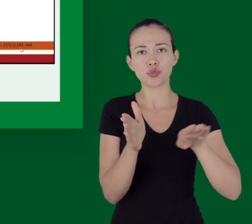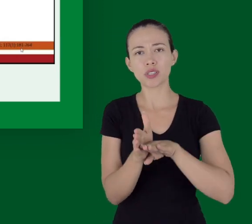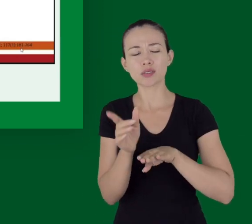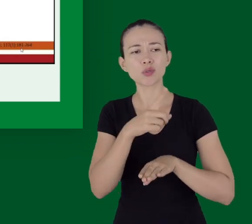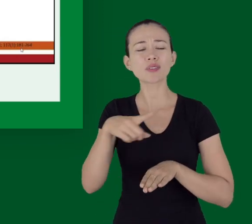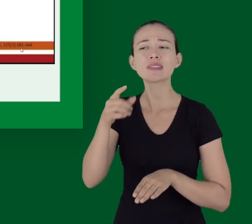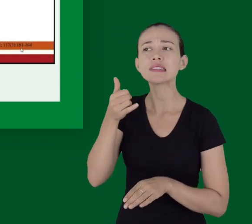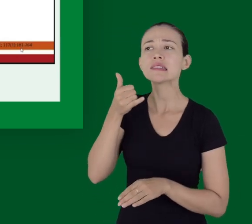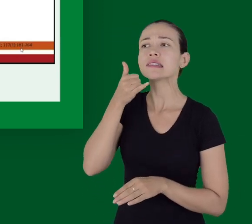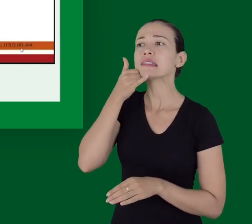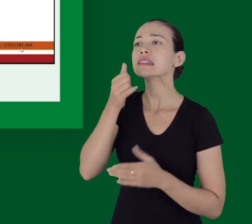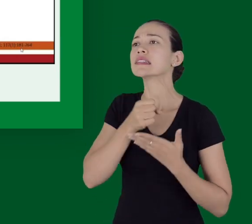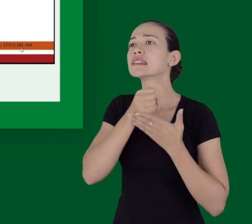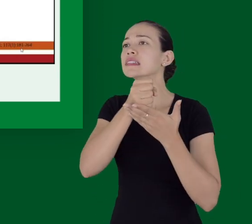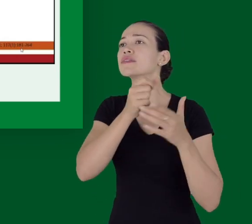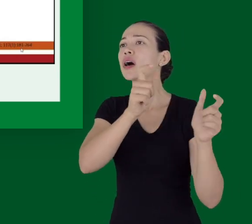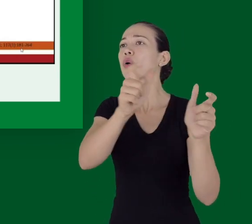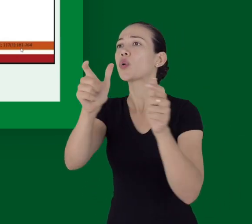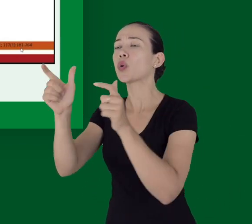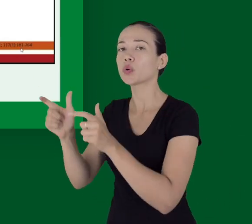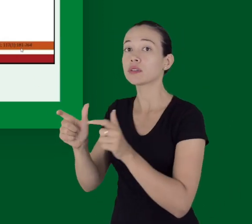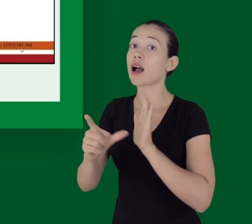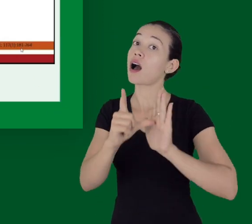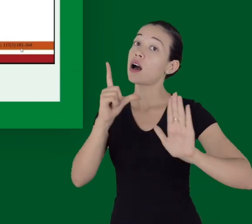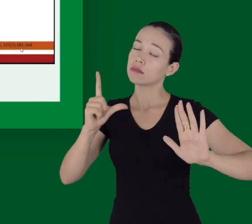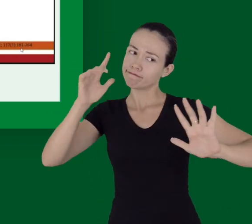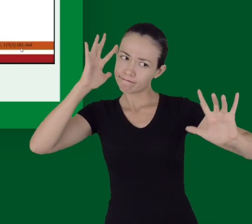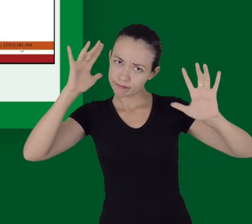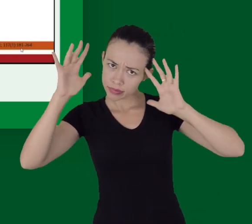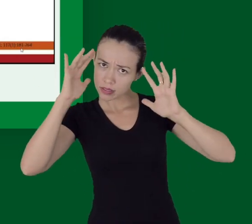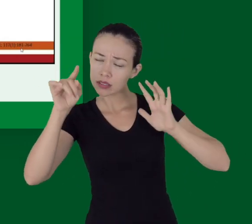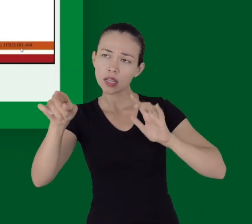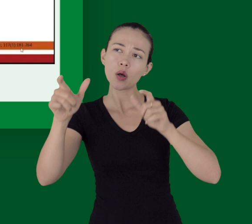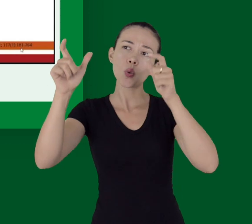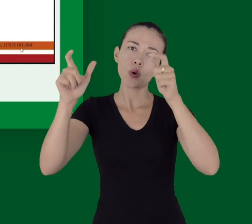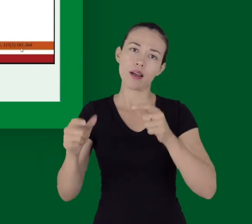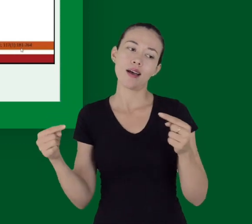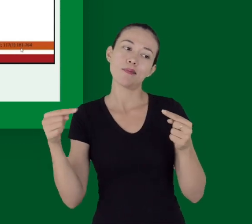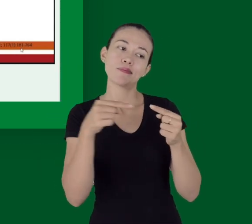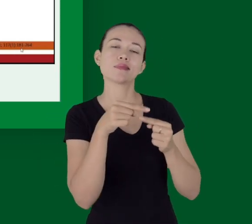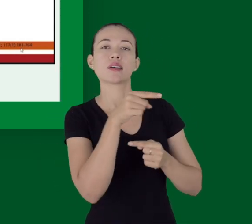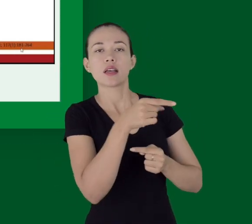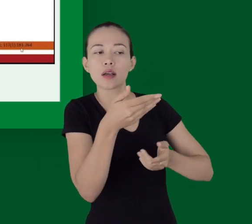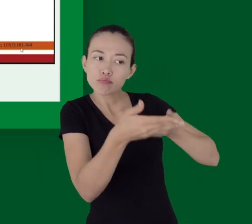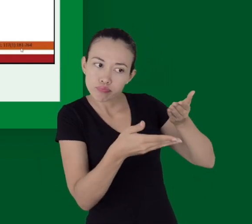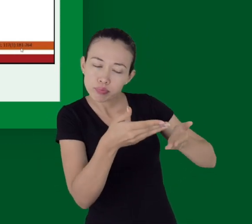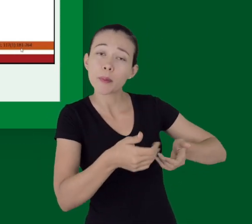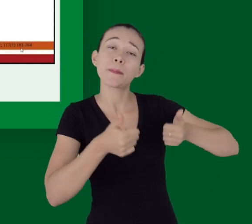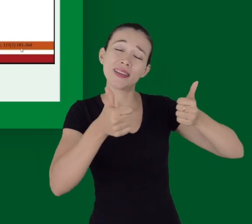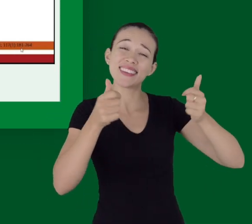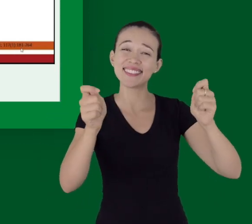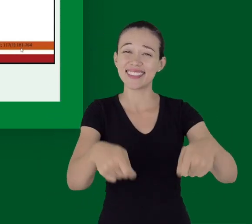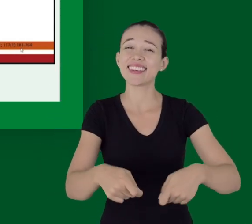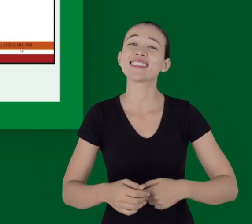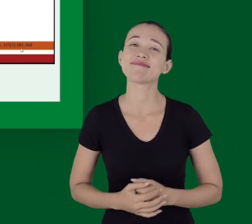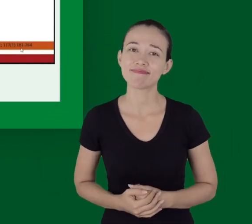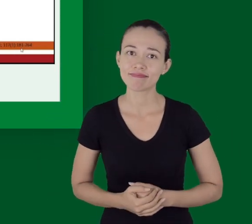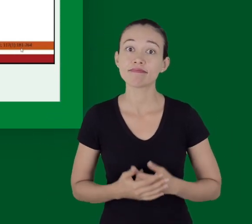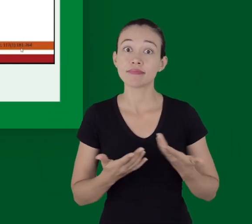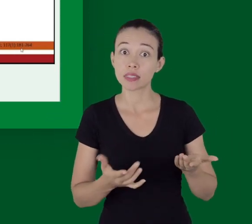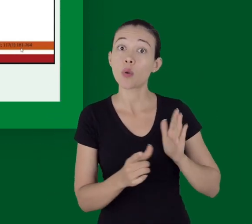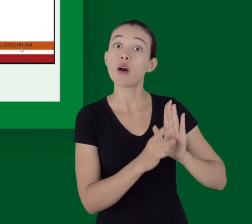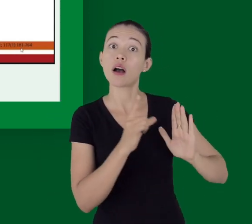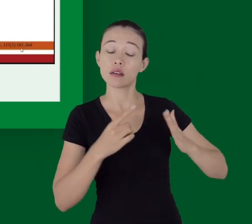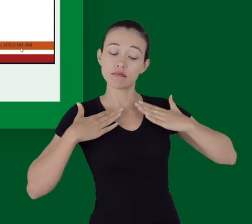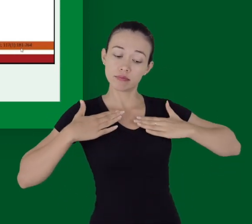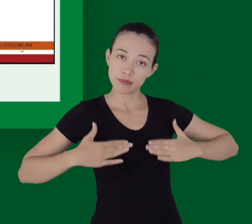se você liga para algum hospital para receber esse paciente, para você tentar transferir. Então, o local mais indicado também é importante para você conseguir